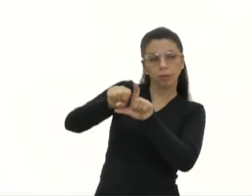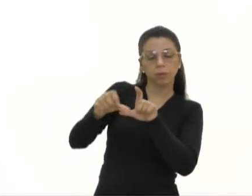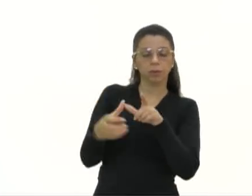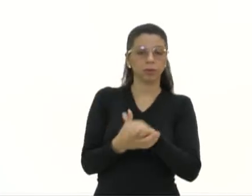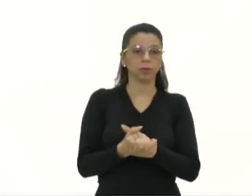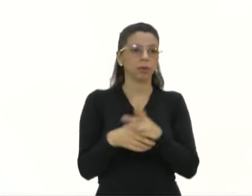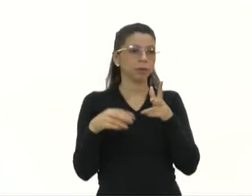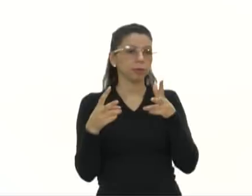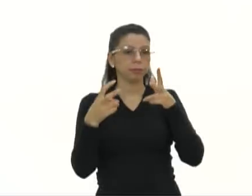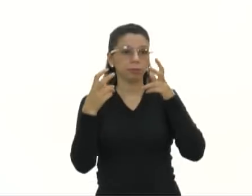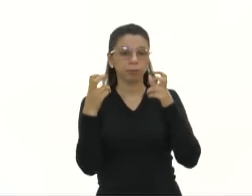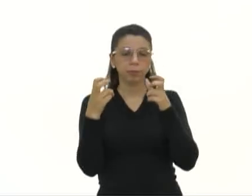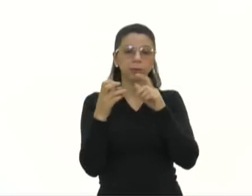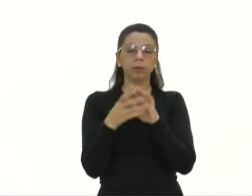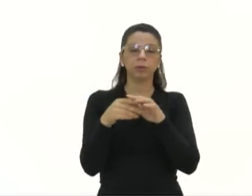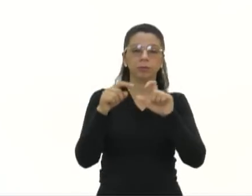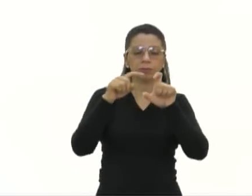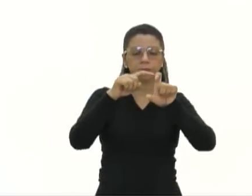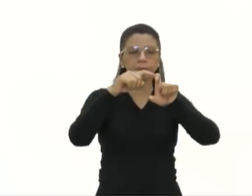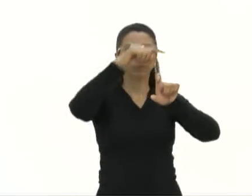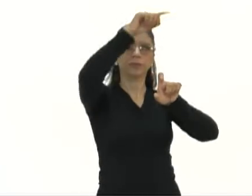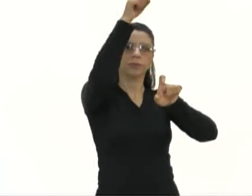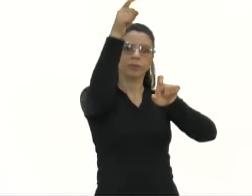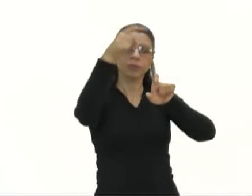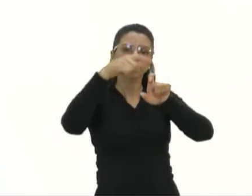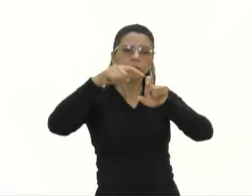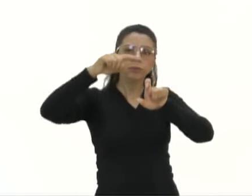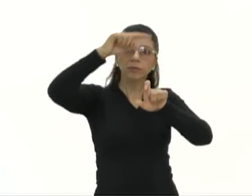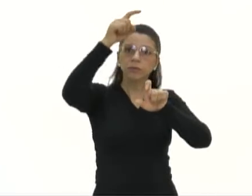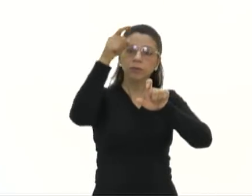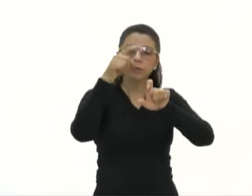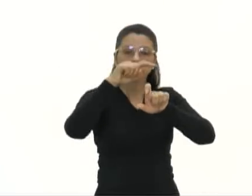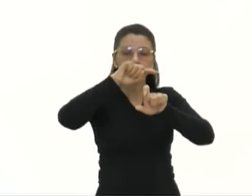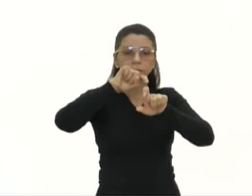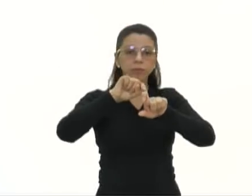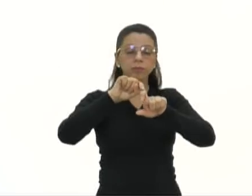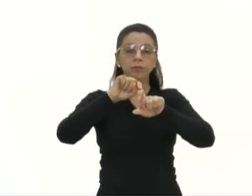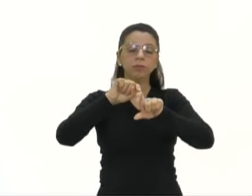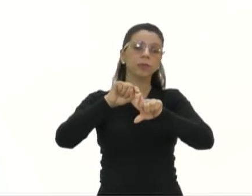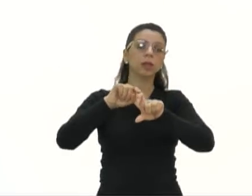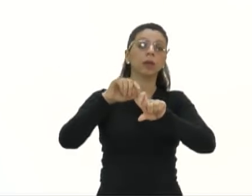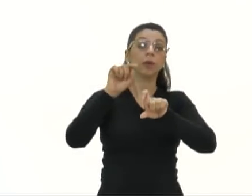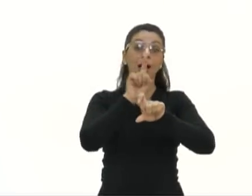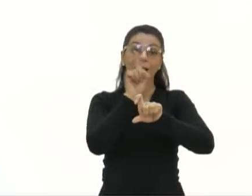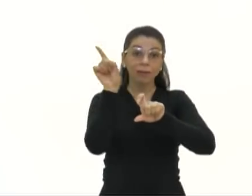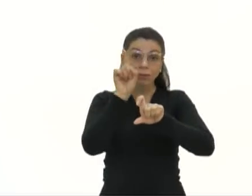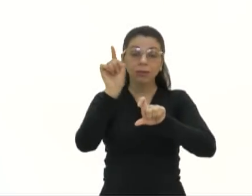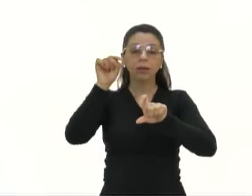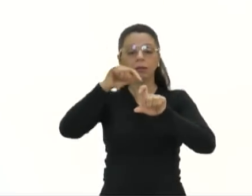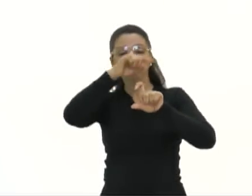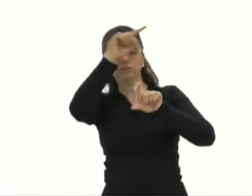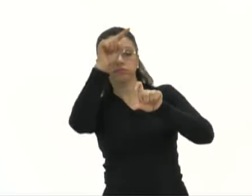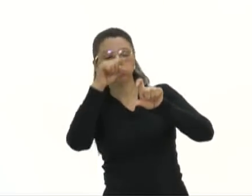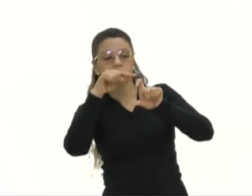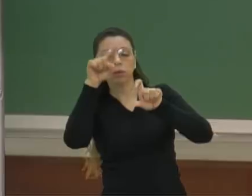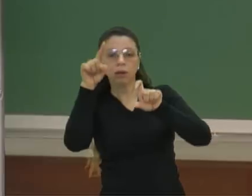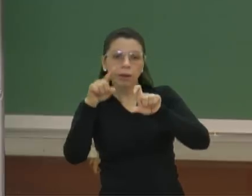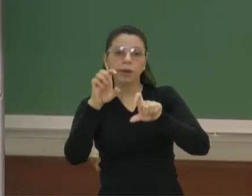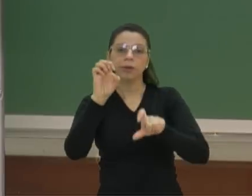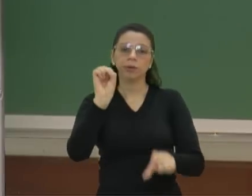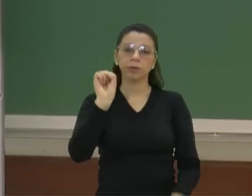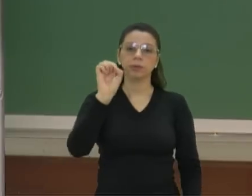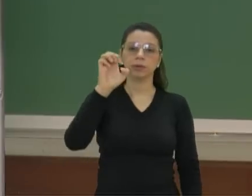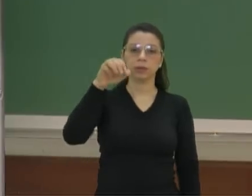cima que parece uns arcos. São os canais semicirculares, que estão associados